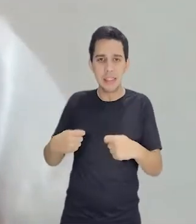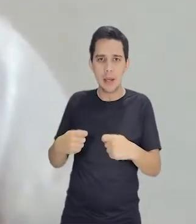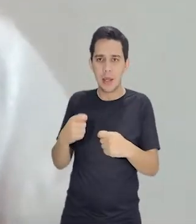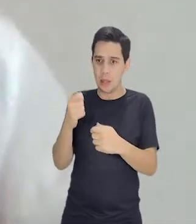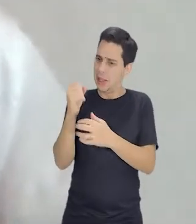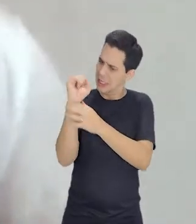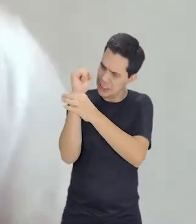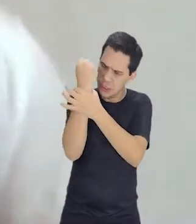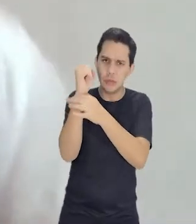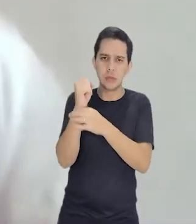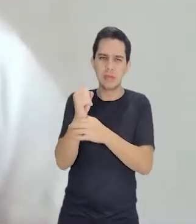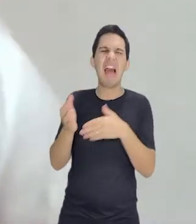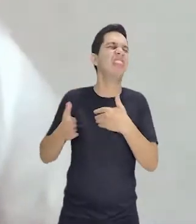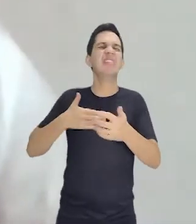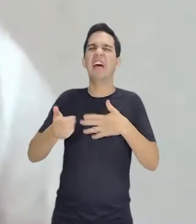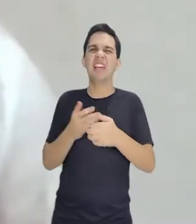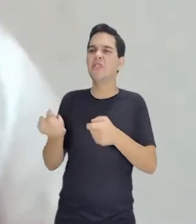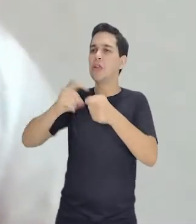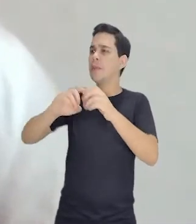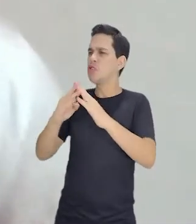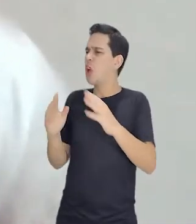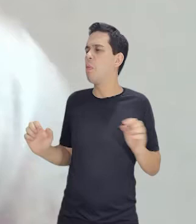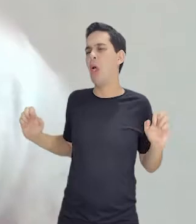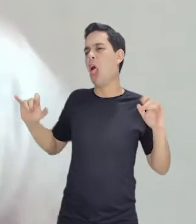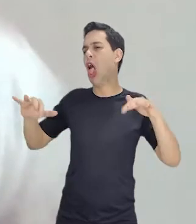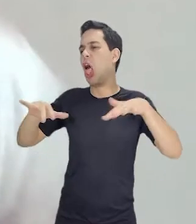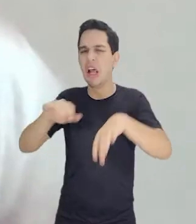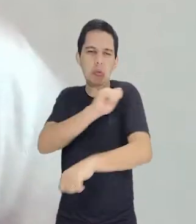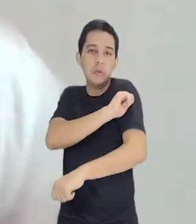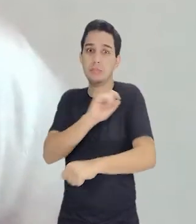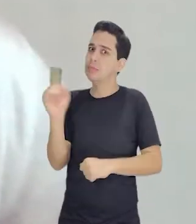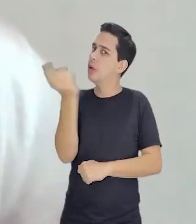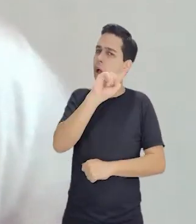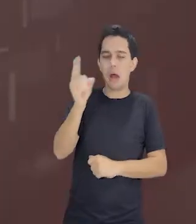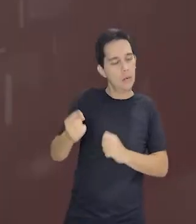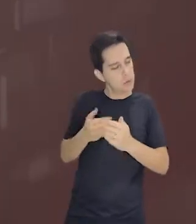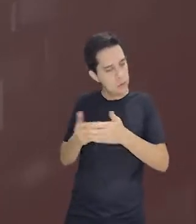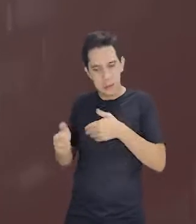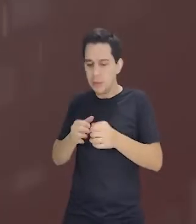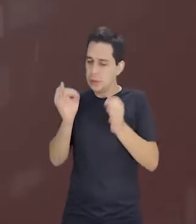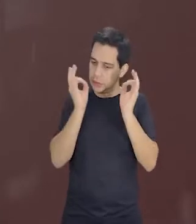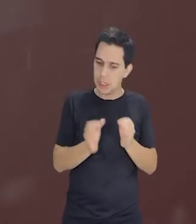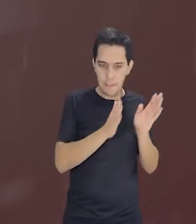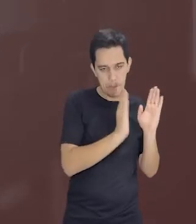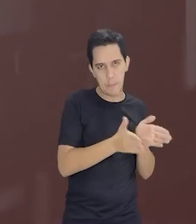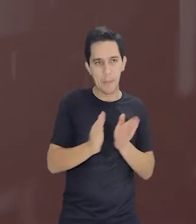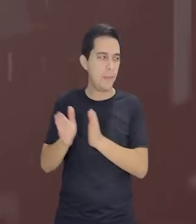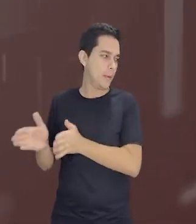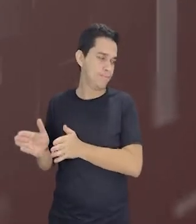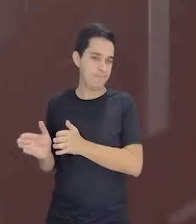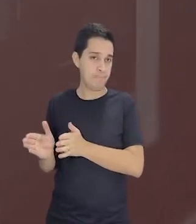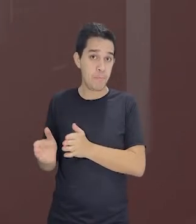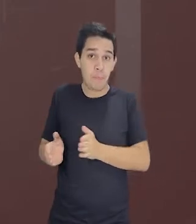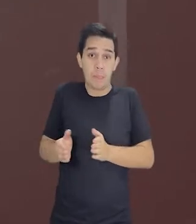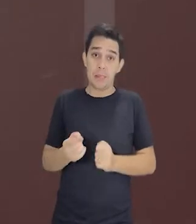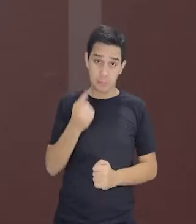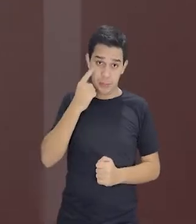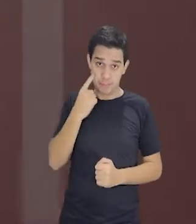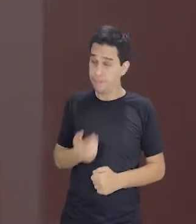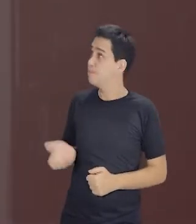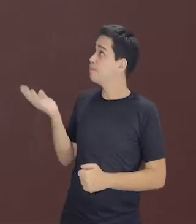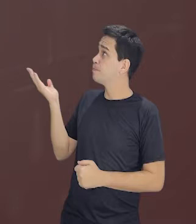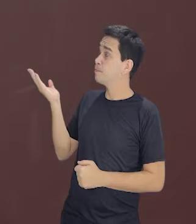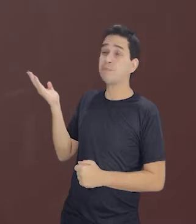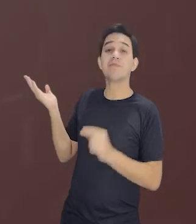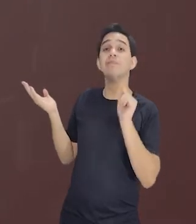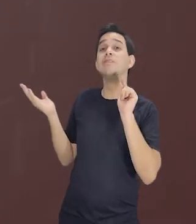Tem as medidas, né, que são de senso comum, inclusive instituídas pela própria OMS, e tem as medidas que o município pode